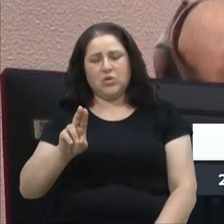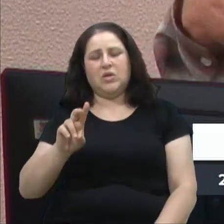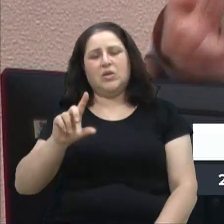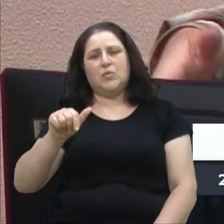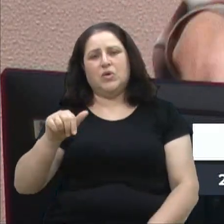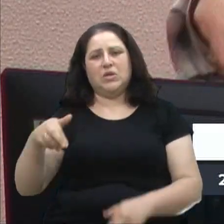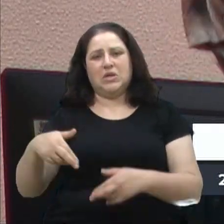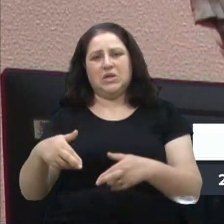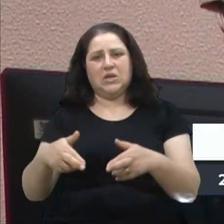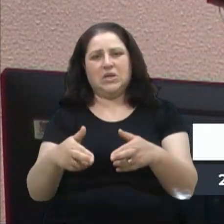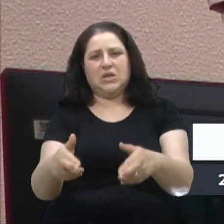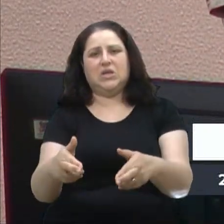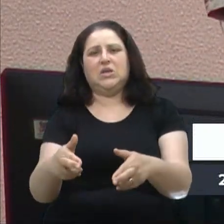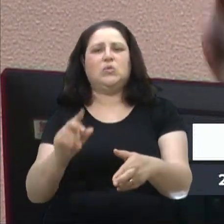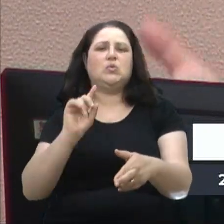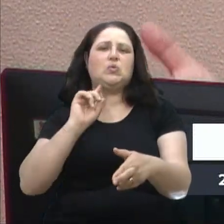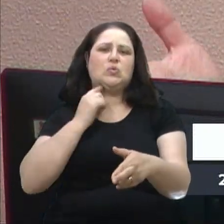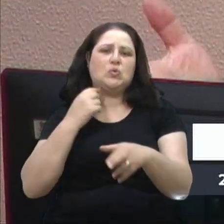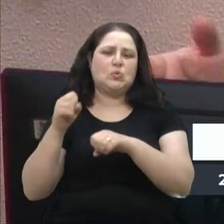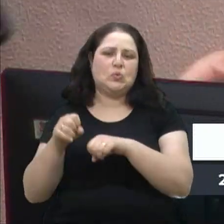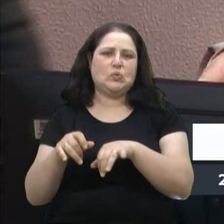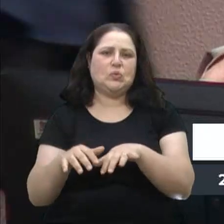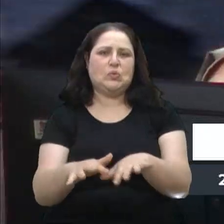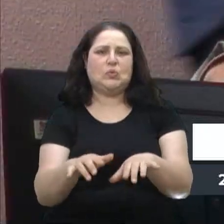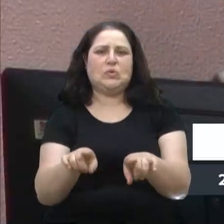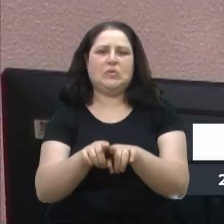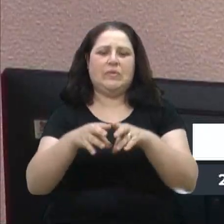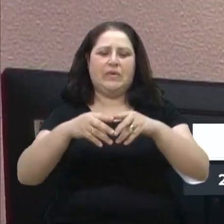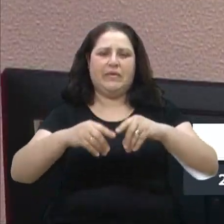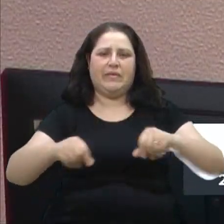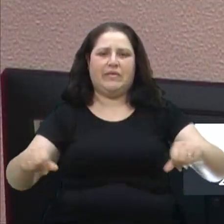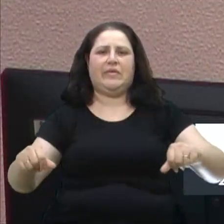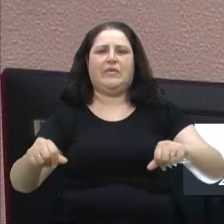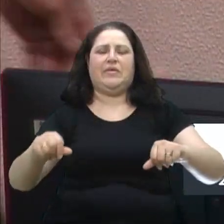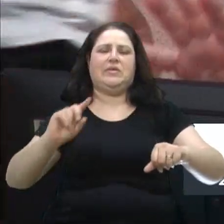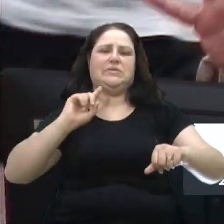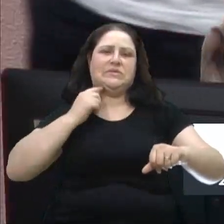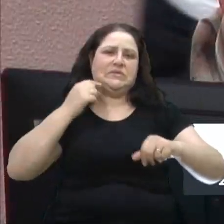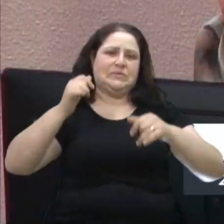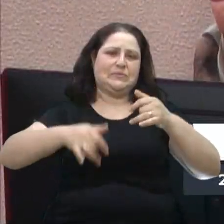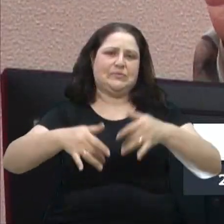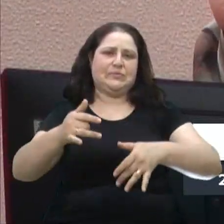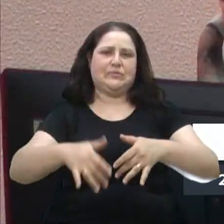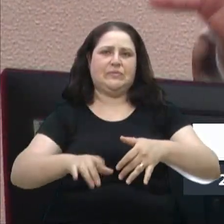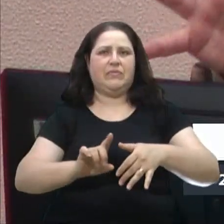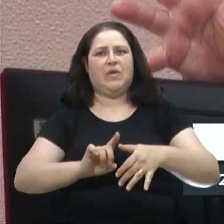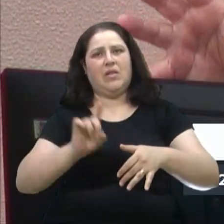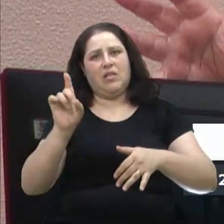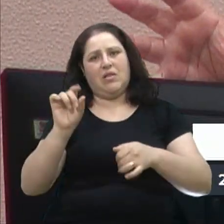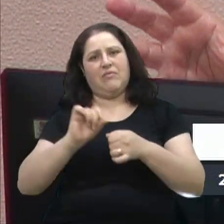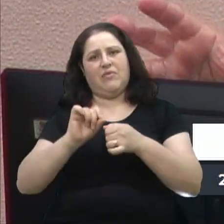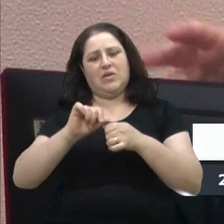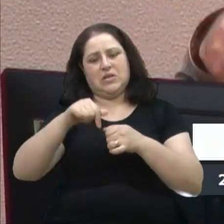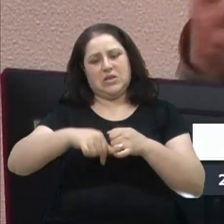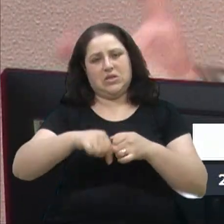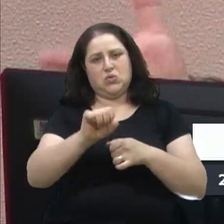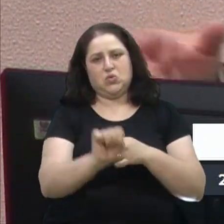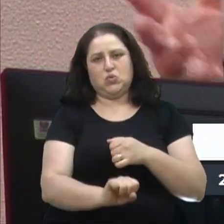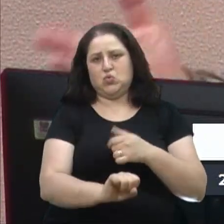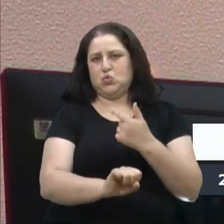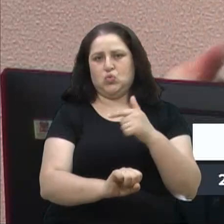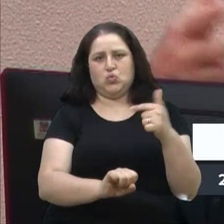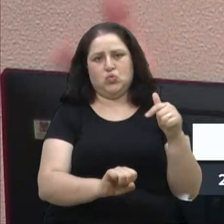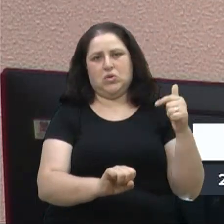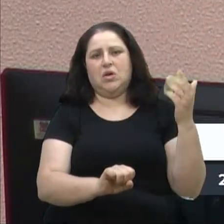rios, os riachos e o solo, inclusive. E isso é feito lá. Aqui a gente não tem isso, se